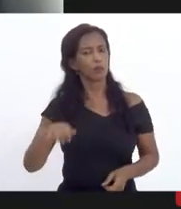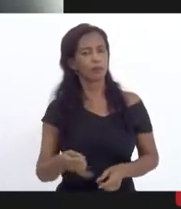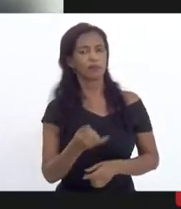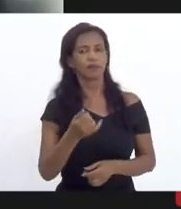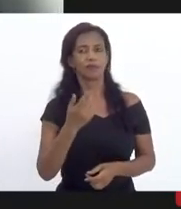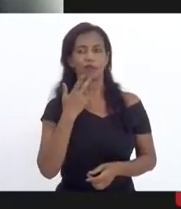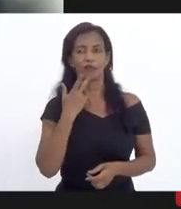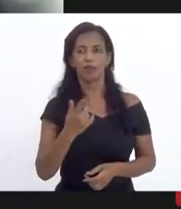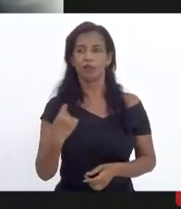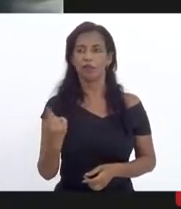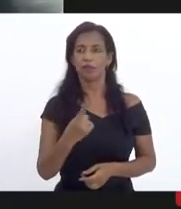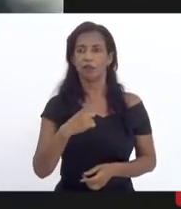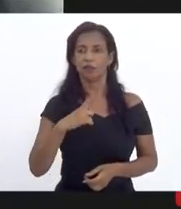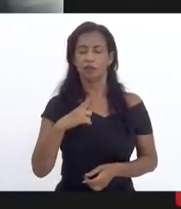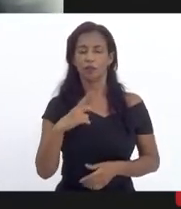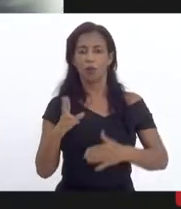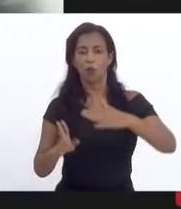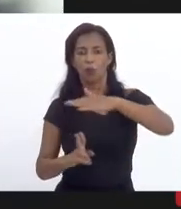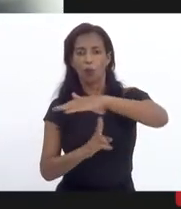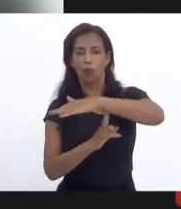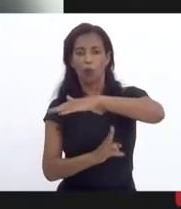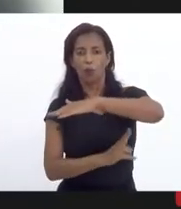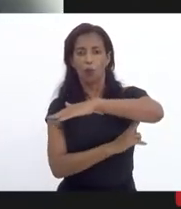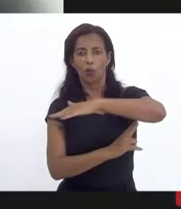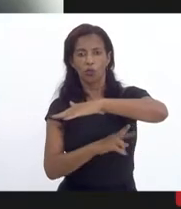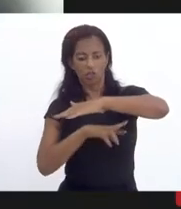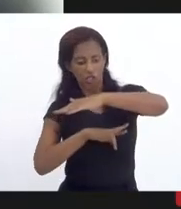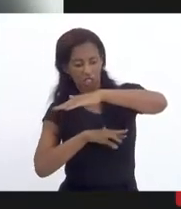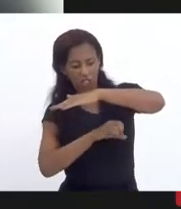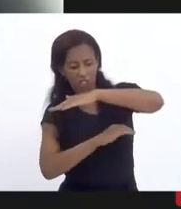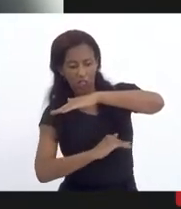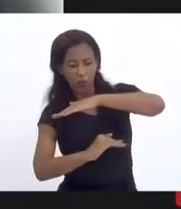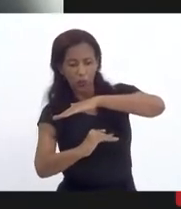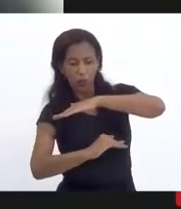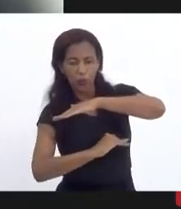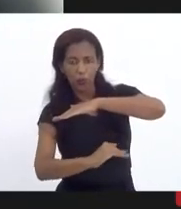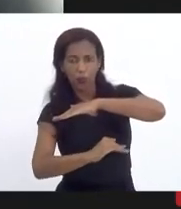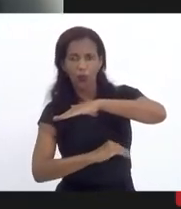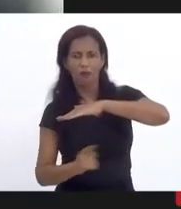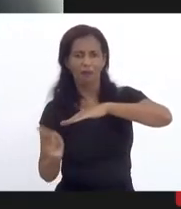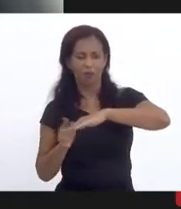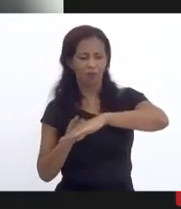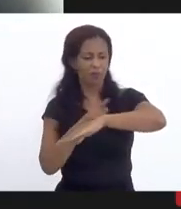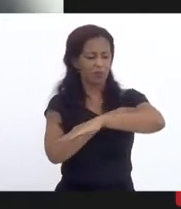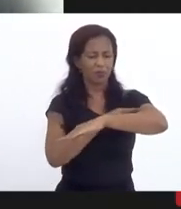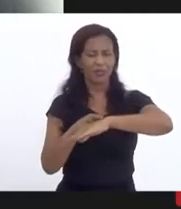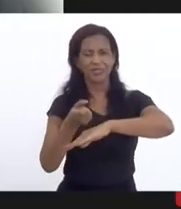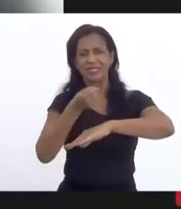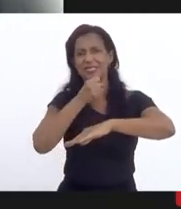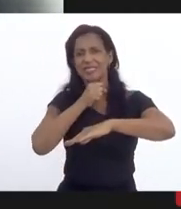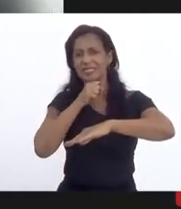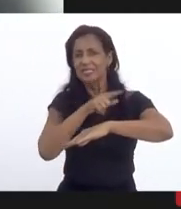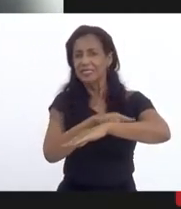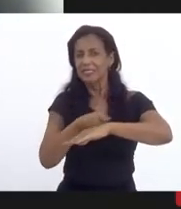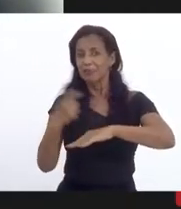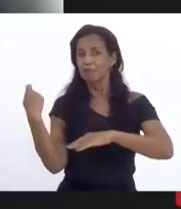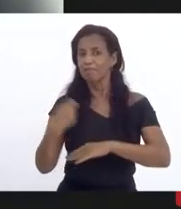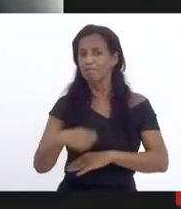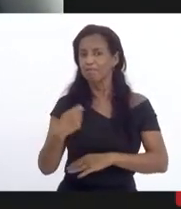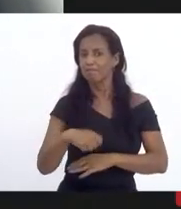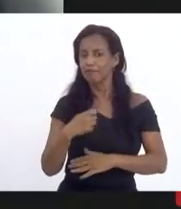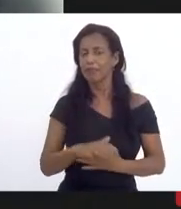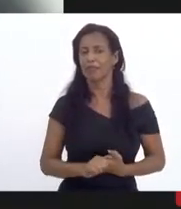oportunidade, nós temos uma ponte sobre o Rio São João, que ela é muito antiga e precisa urgente